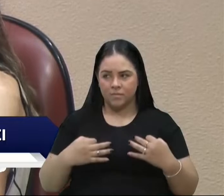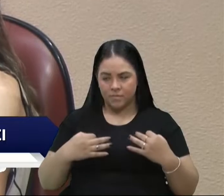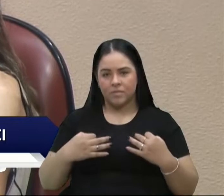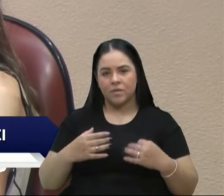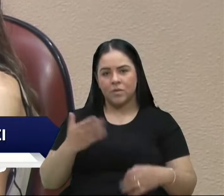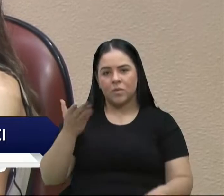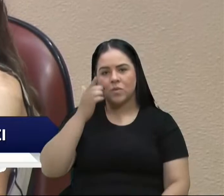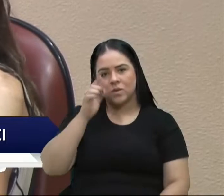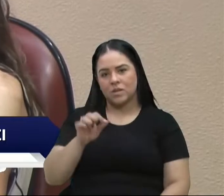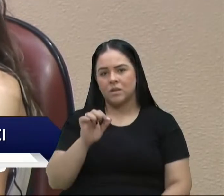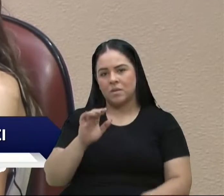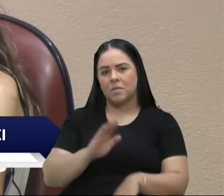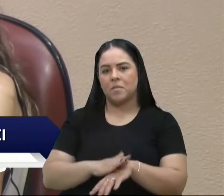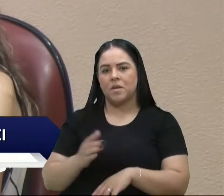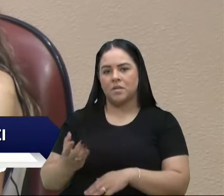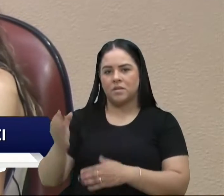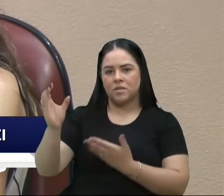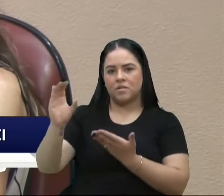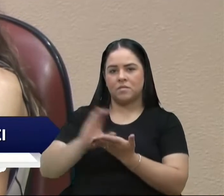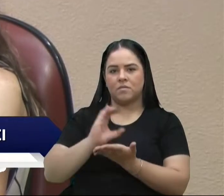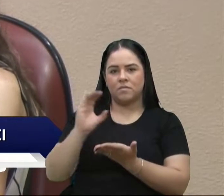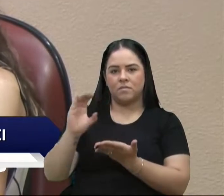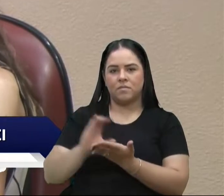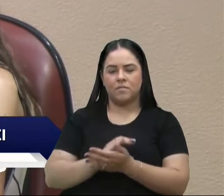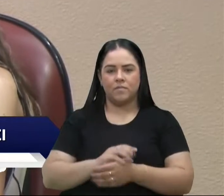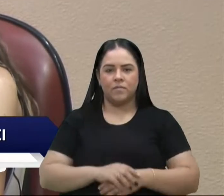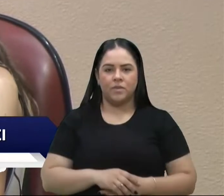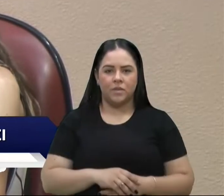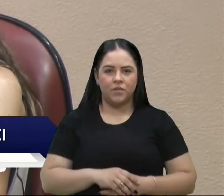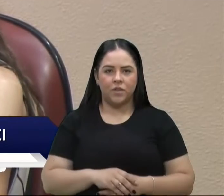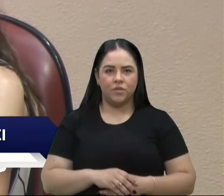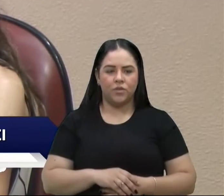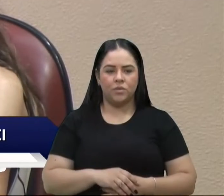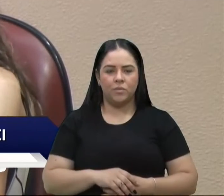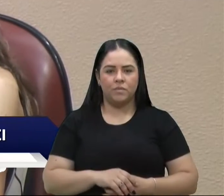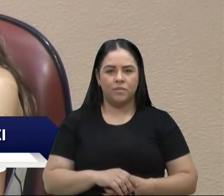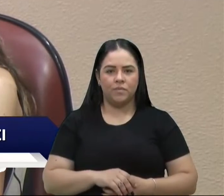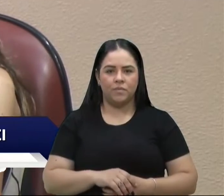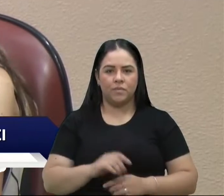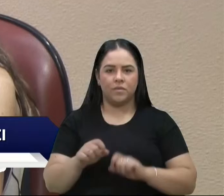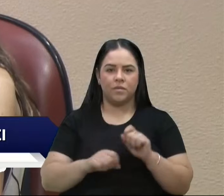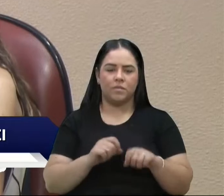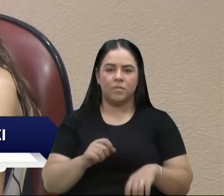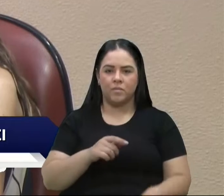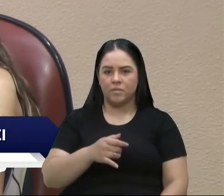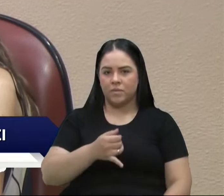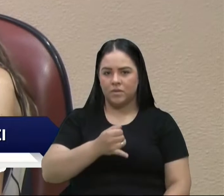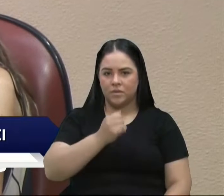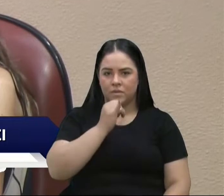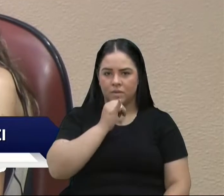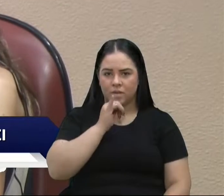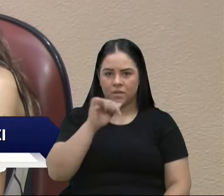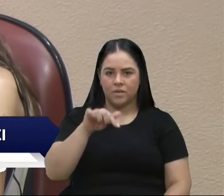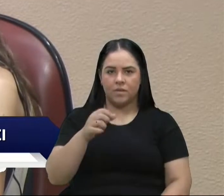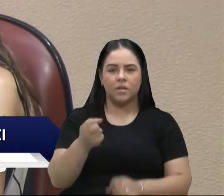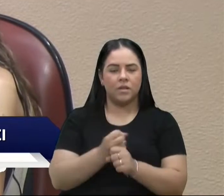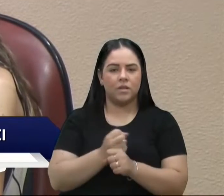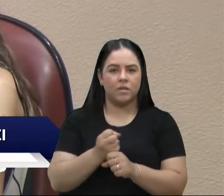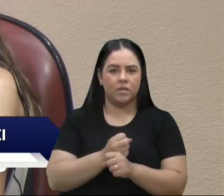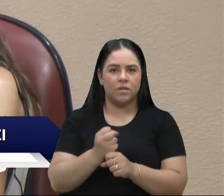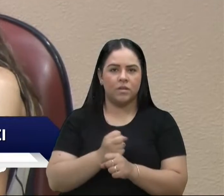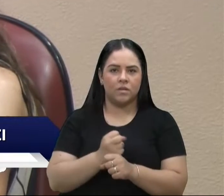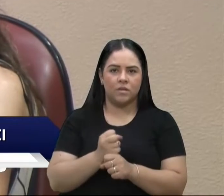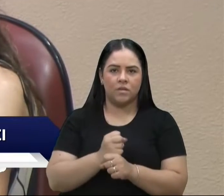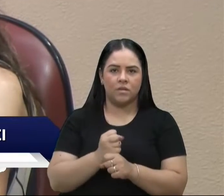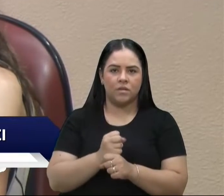poderá ser contemplado com mais recursos. Até porque, gente, o Hospital Geral, por exemplo, neste ano, E o ano ainda